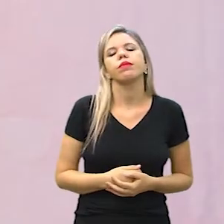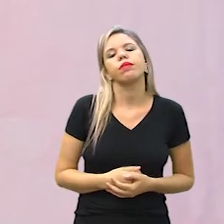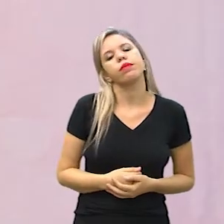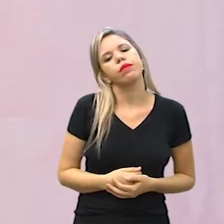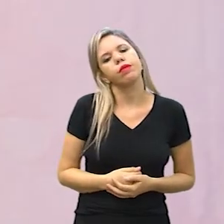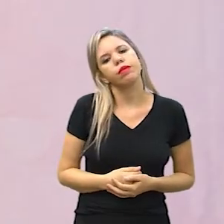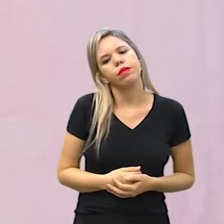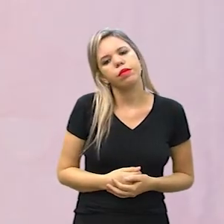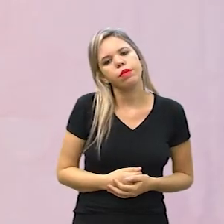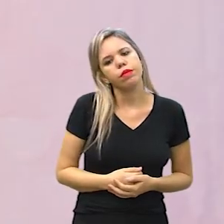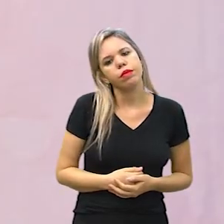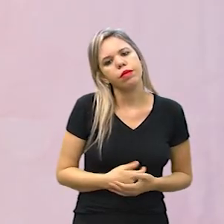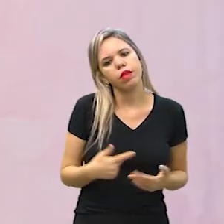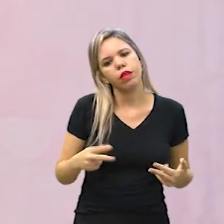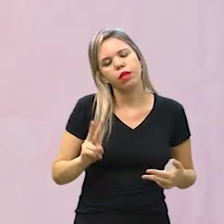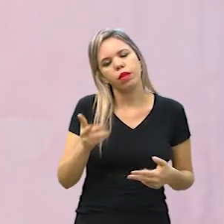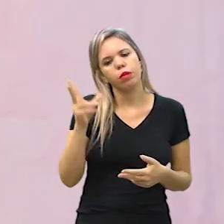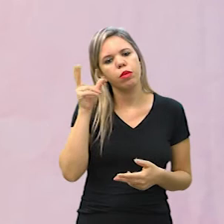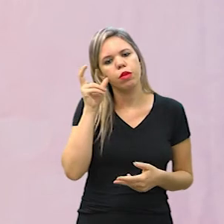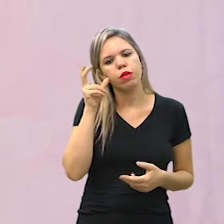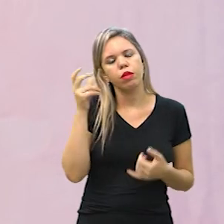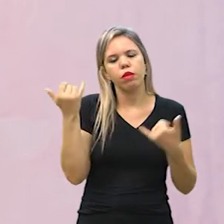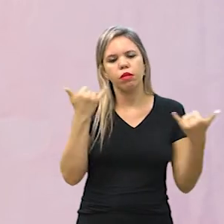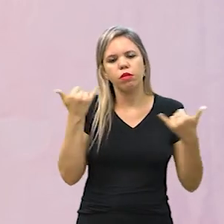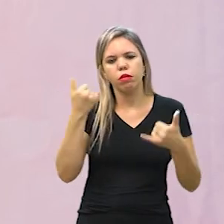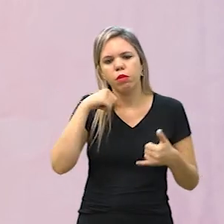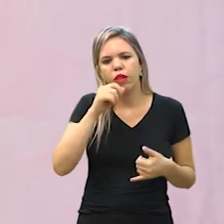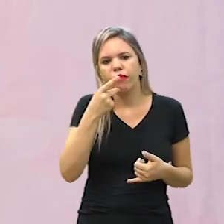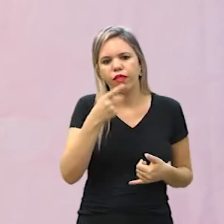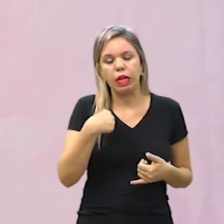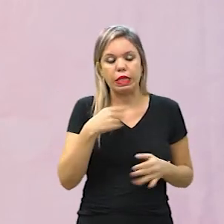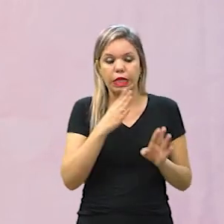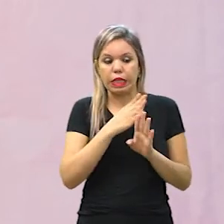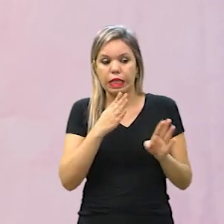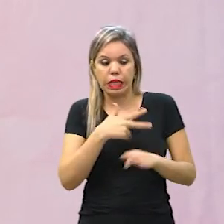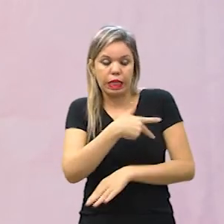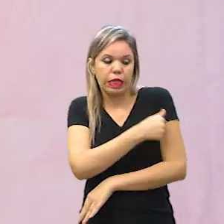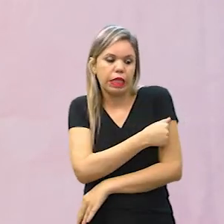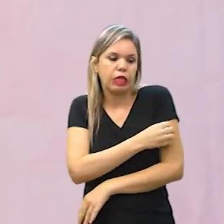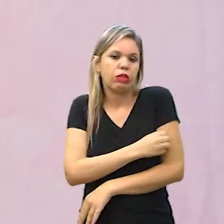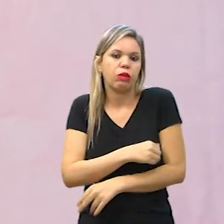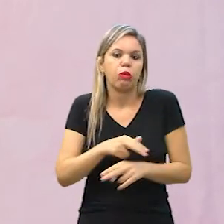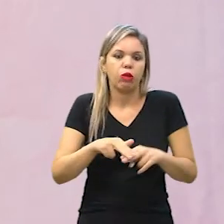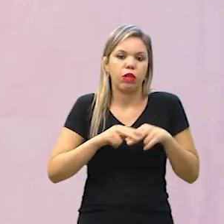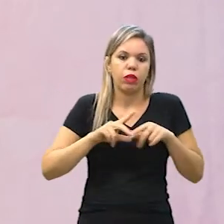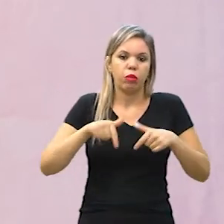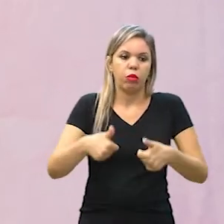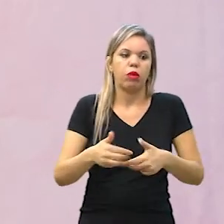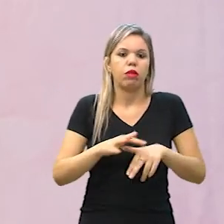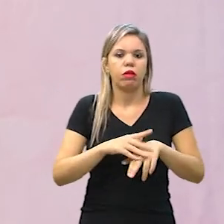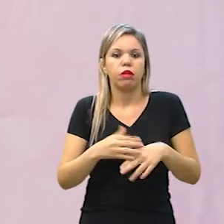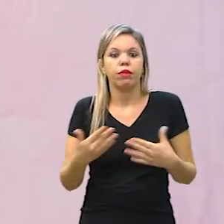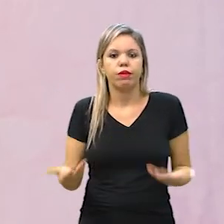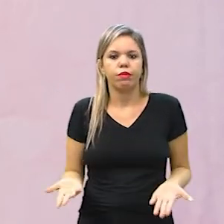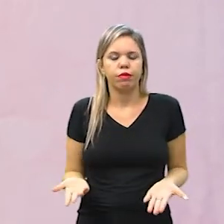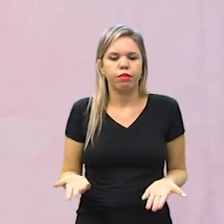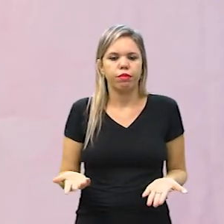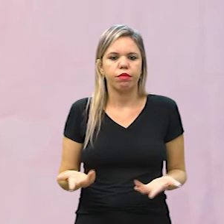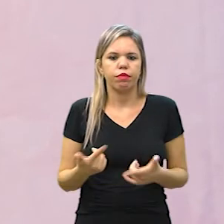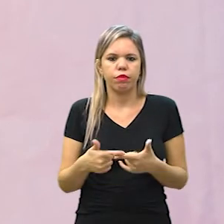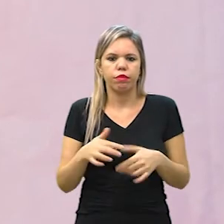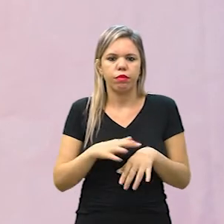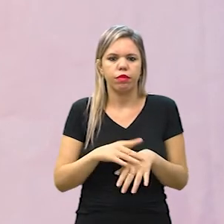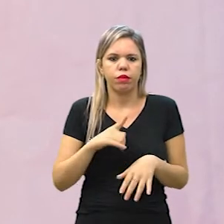E, doutora, algo que eu sempre escuto de algumas mães, eu fico com receio de dar vacina por causa das reações.